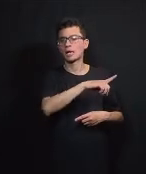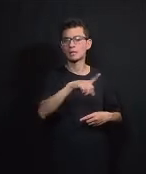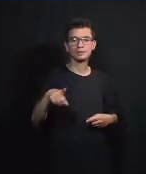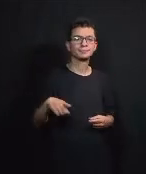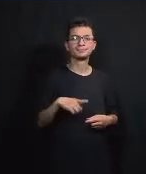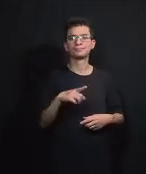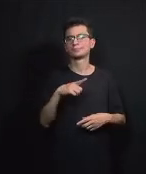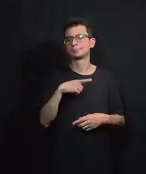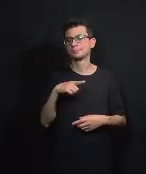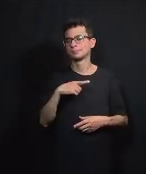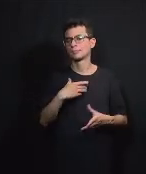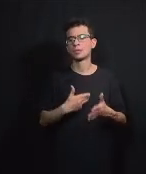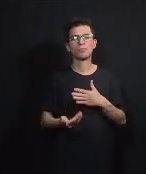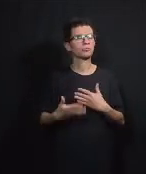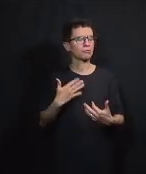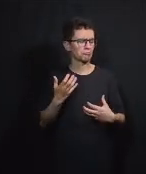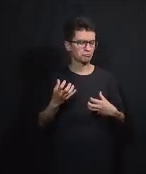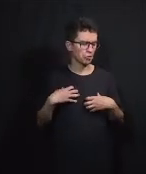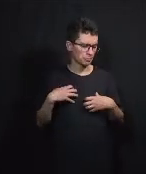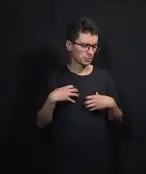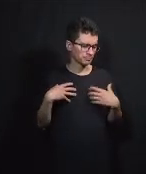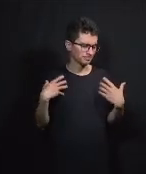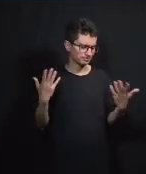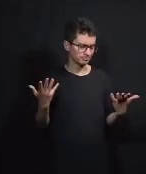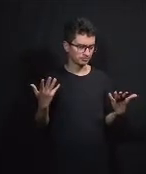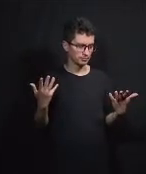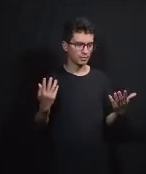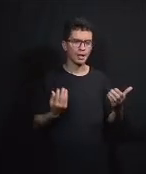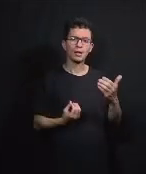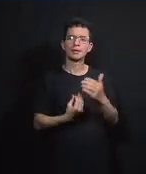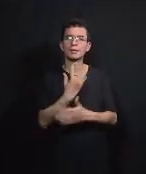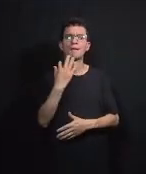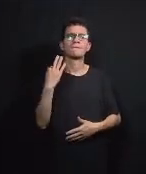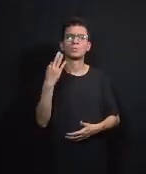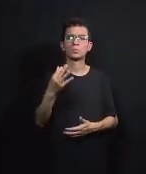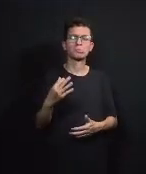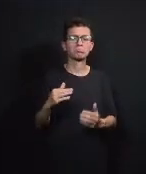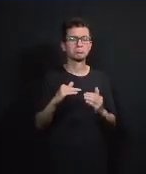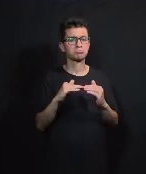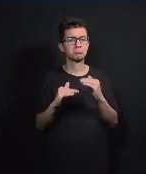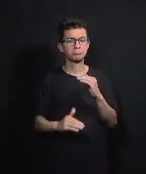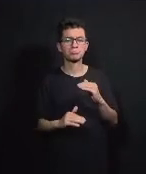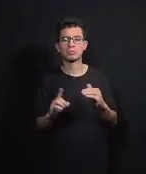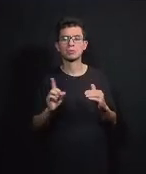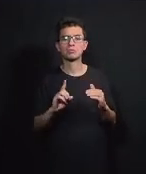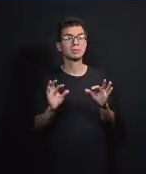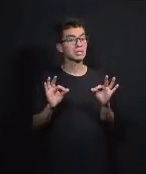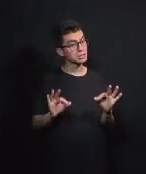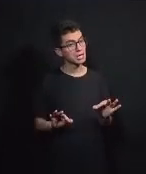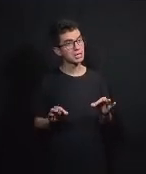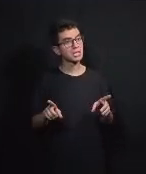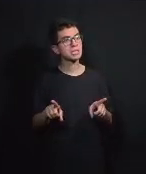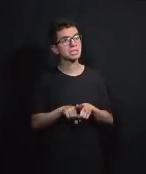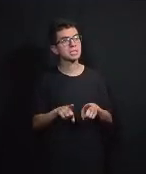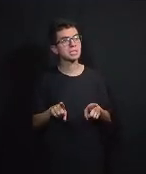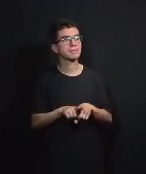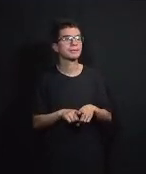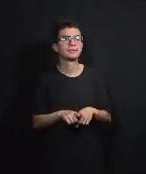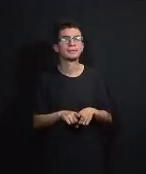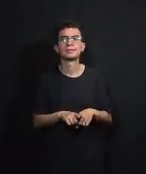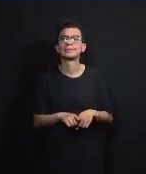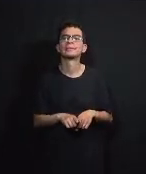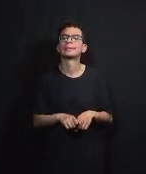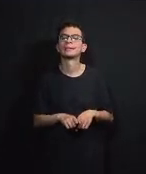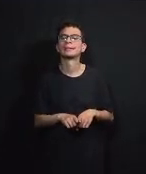desmoralizados ou por qualquer fórmula que venha a surgir de canalização política adequada. Esse é, digamos, em linhas muito,